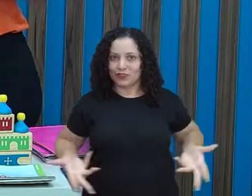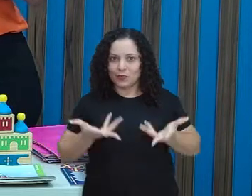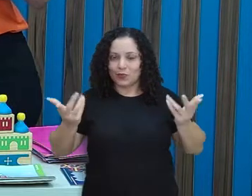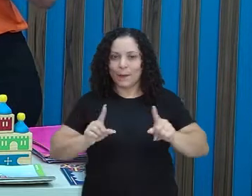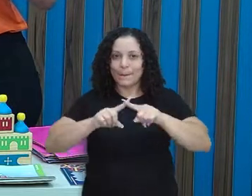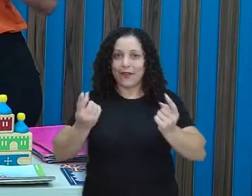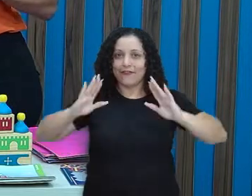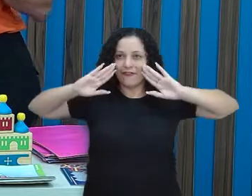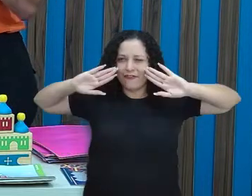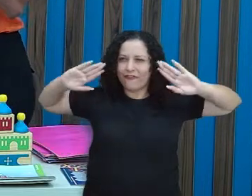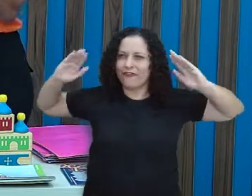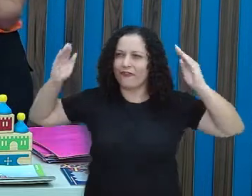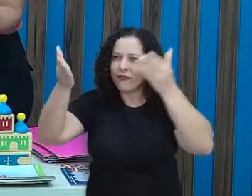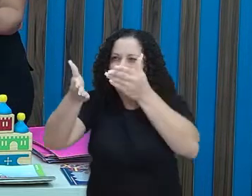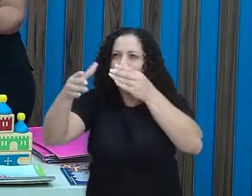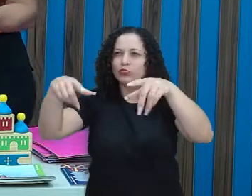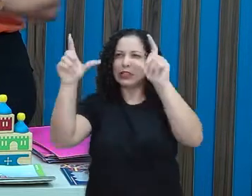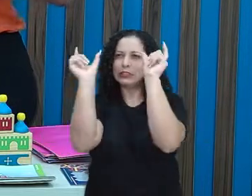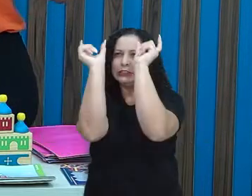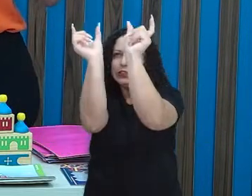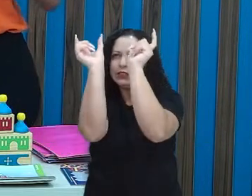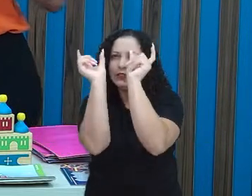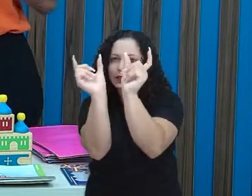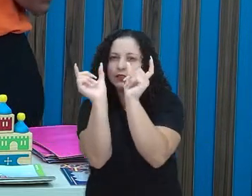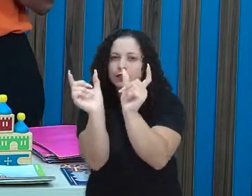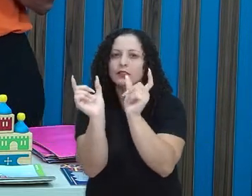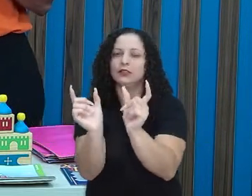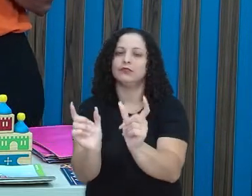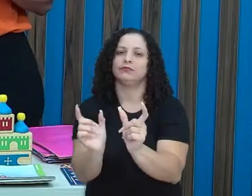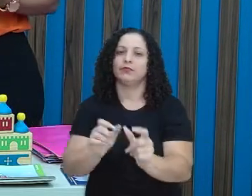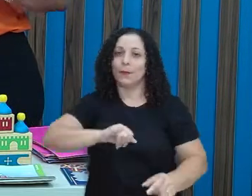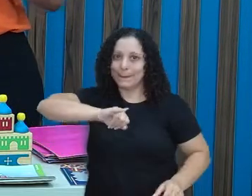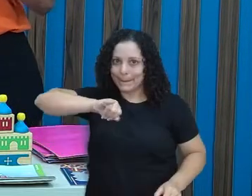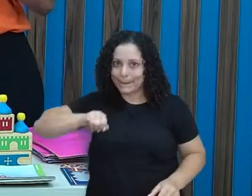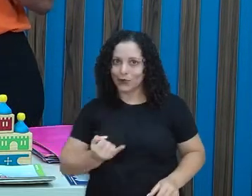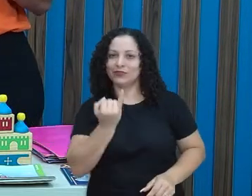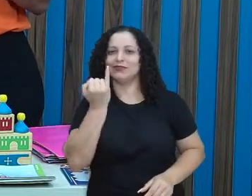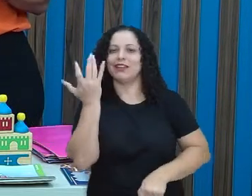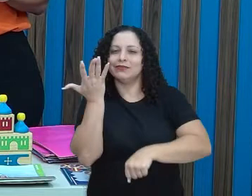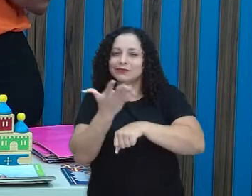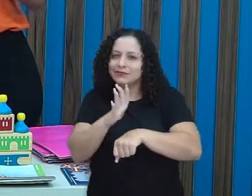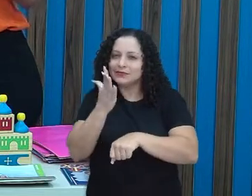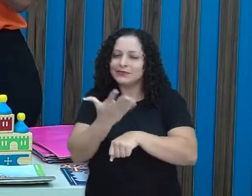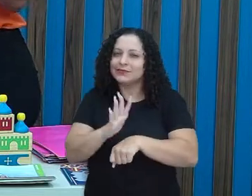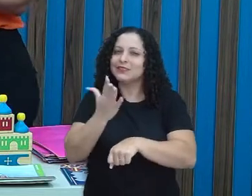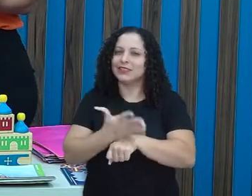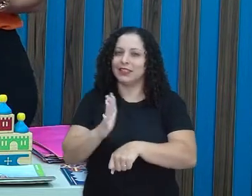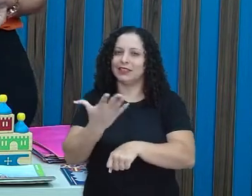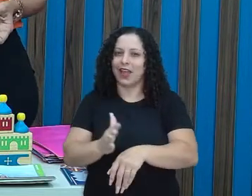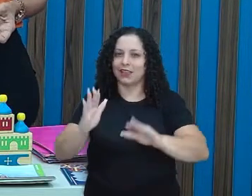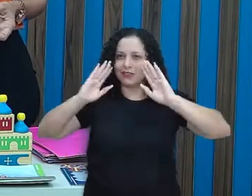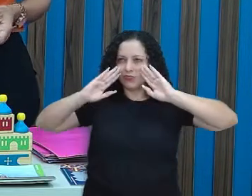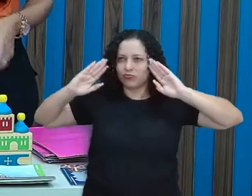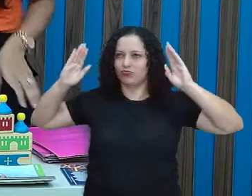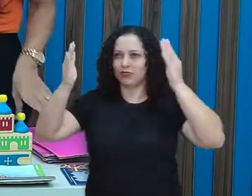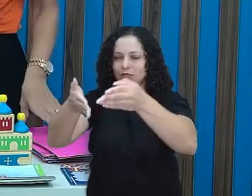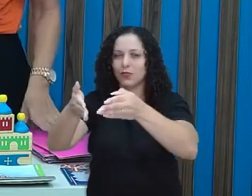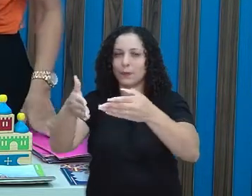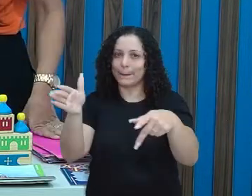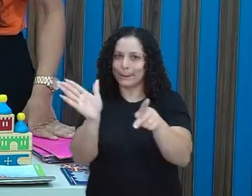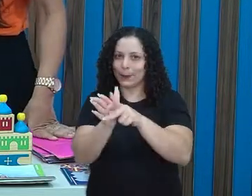precisa focar naquele espaço. Então, a gente está dando a oportunidade dele exercitar essa atenção seletiva.